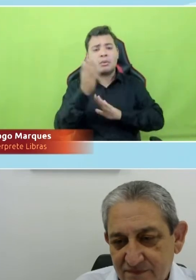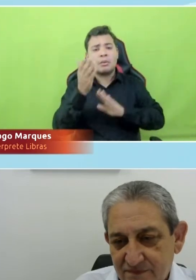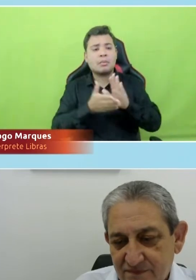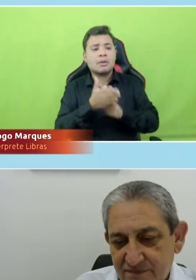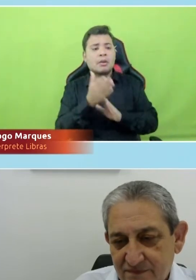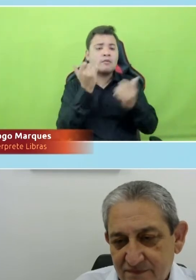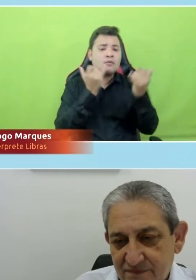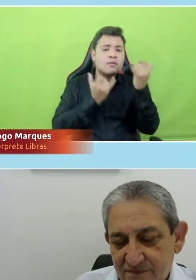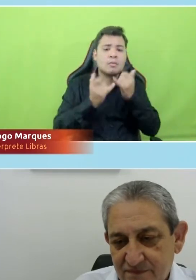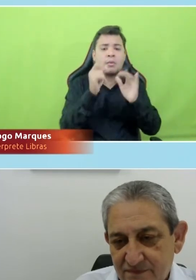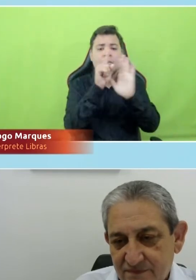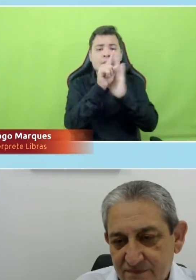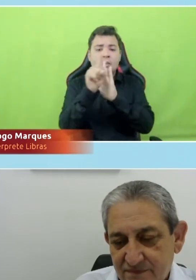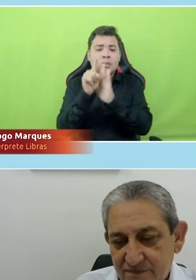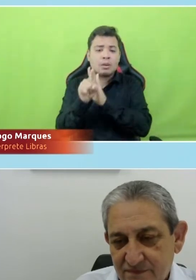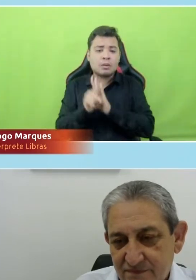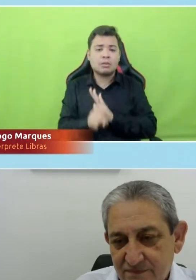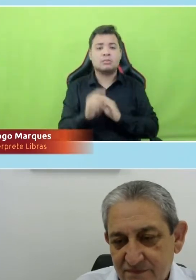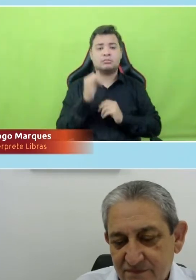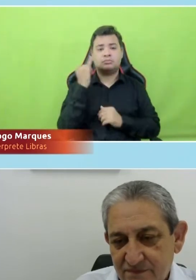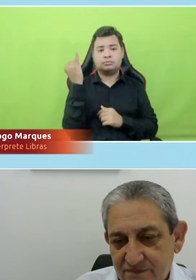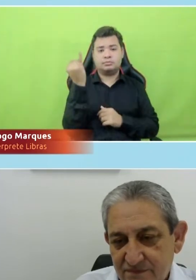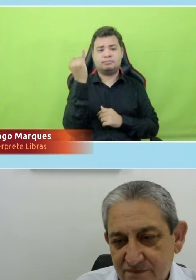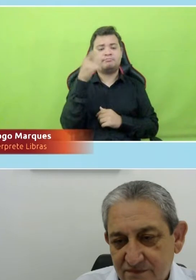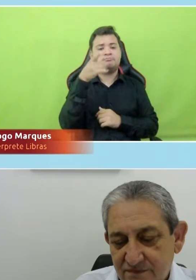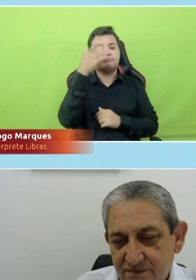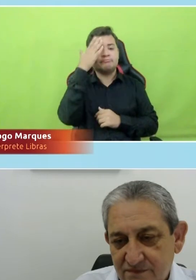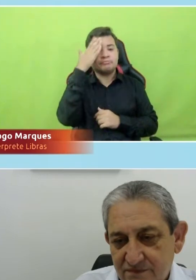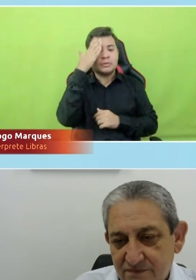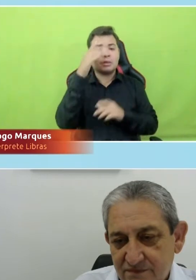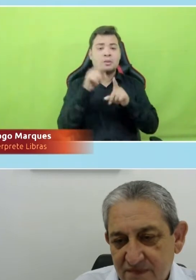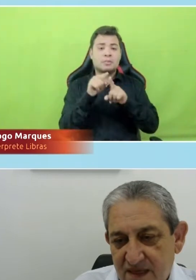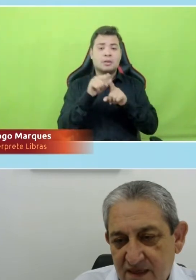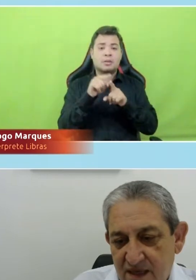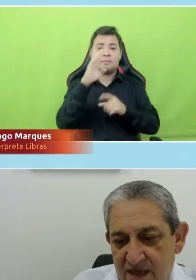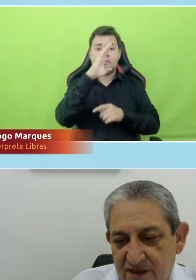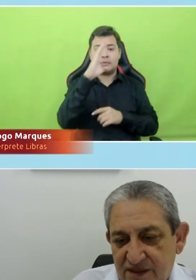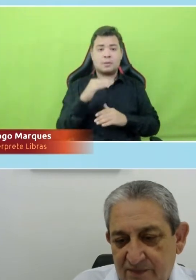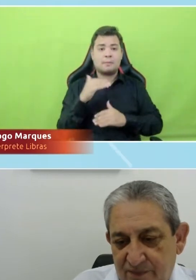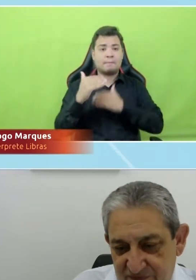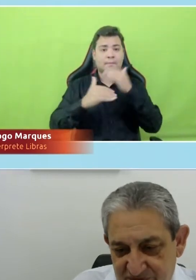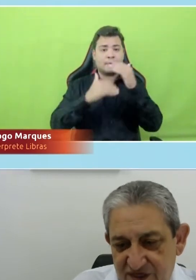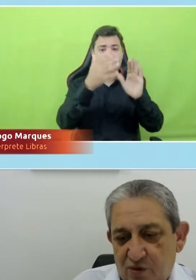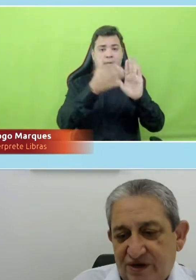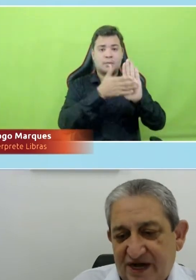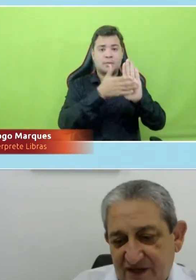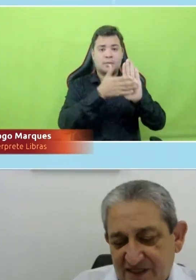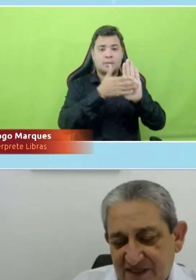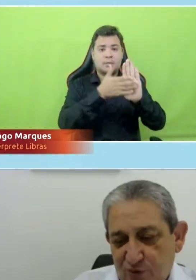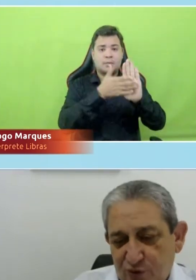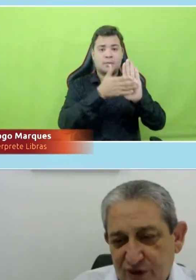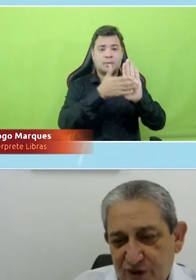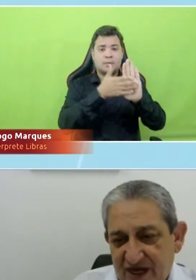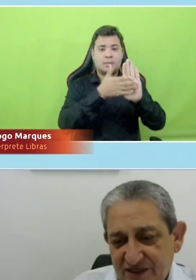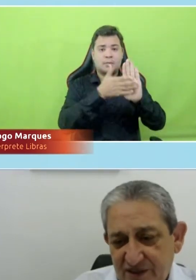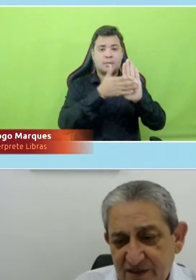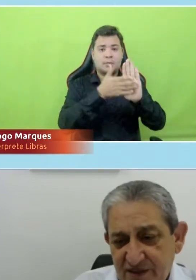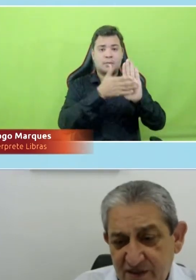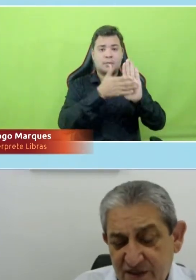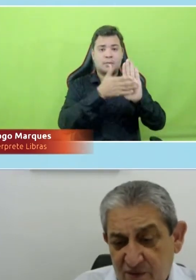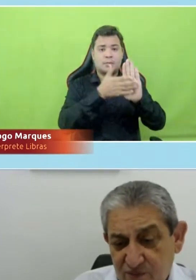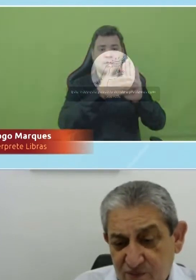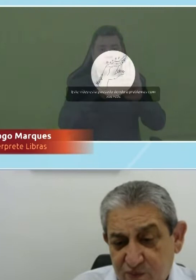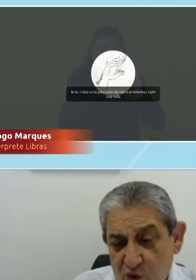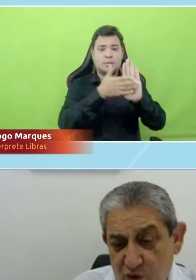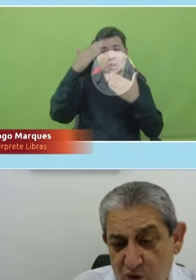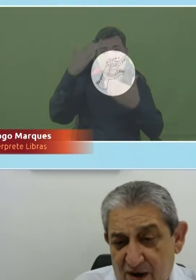sejam recebidos, né, para que o Brasil possa avançar nas políticas públicas. Sim, eu agradeço essa oportunidade e, então,